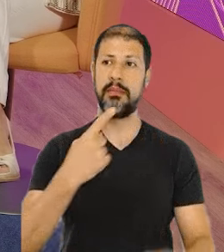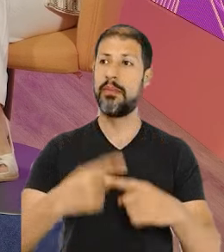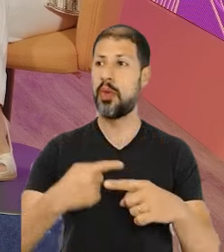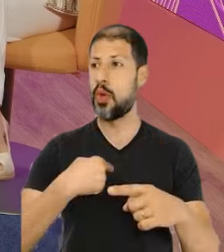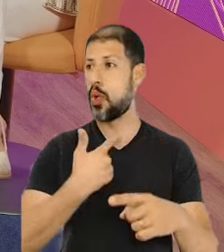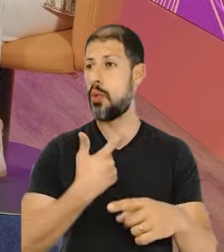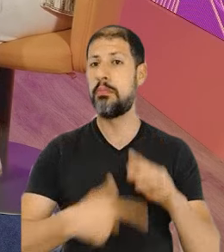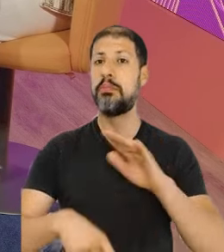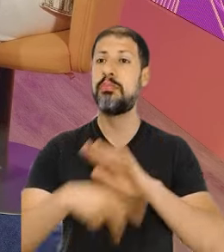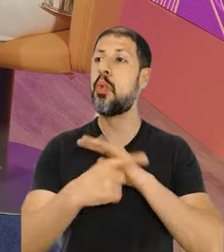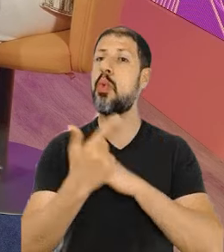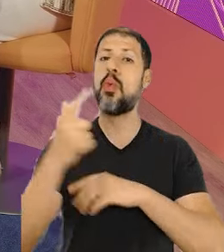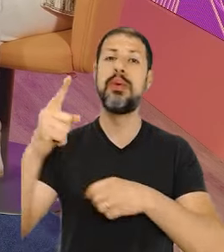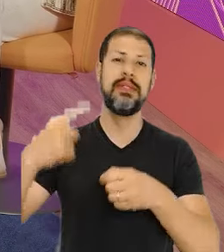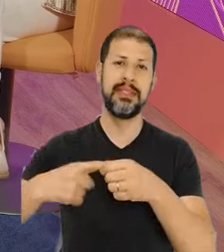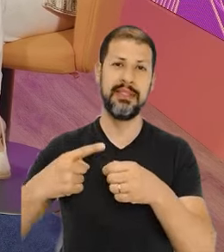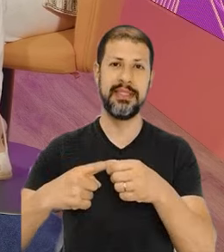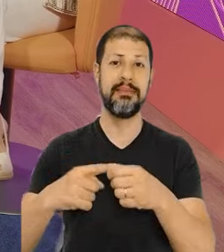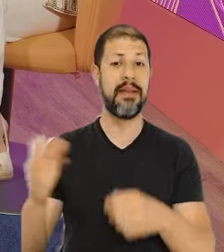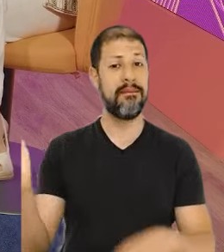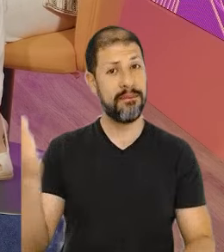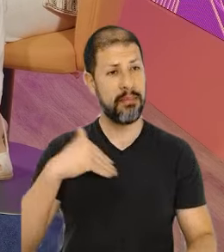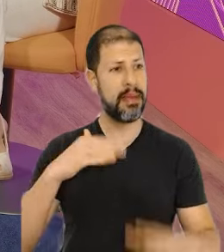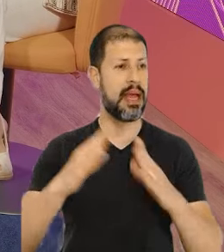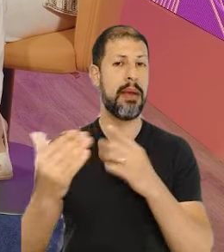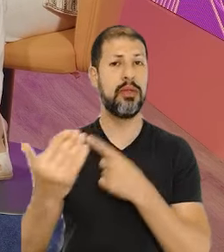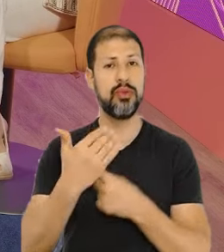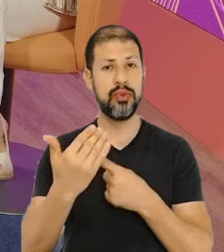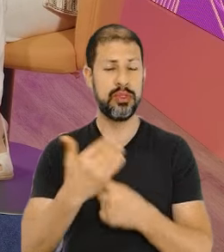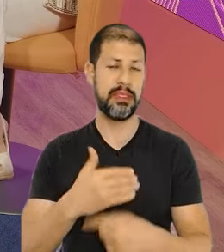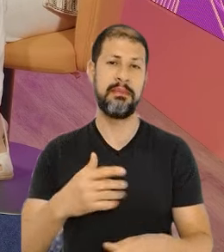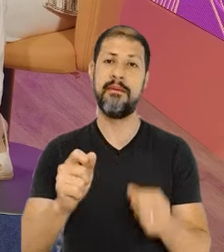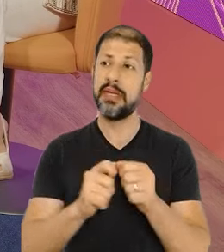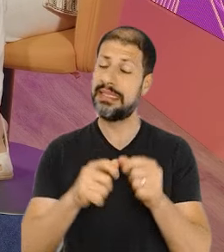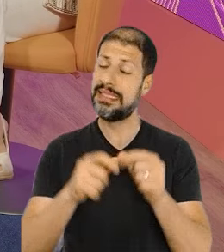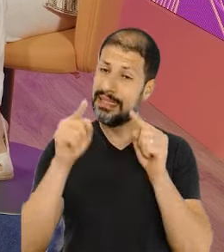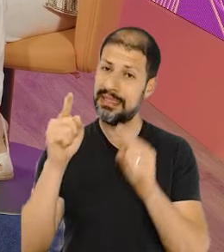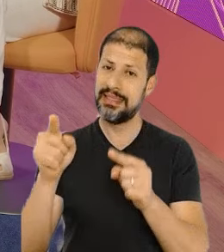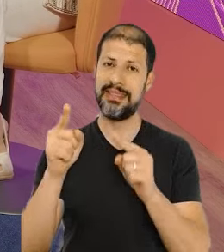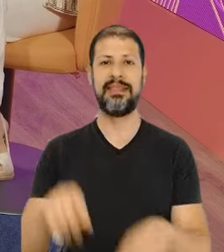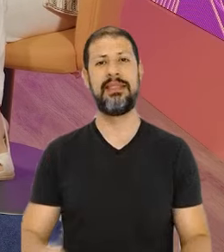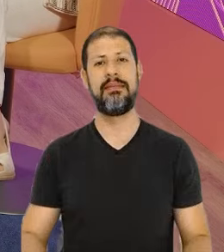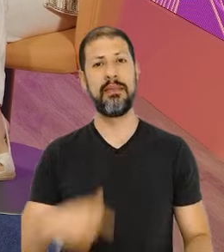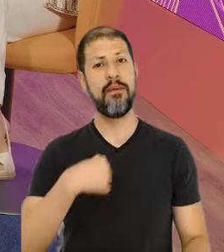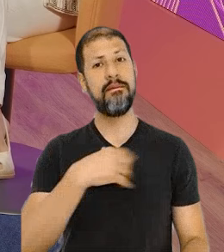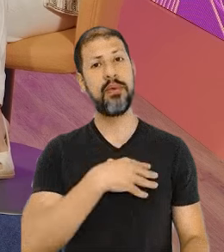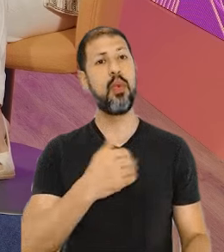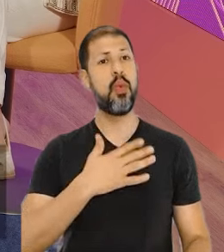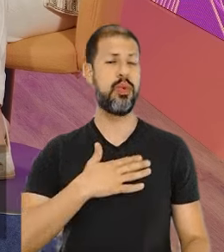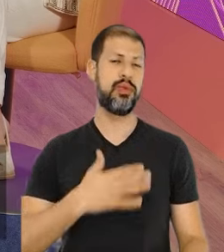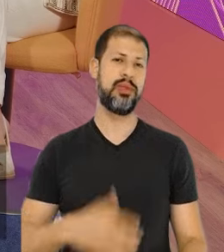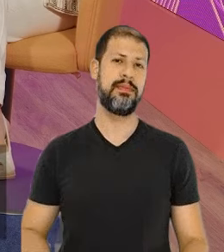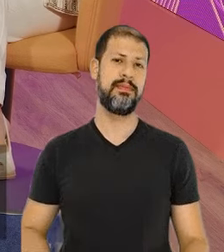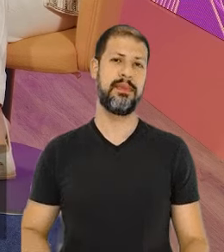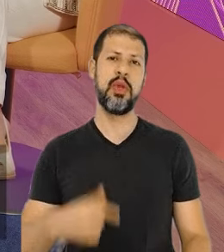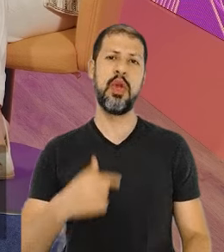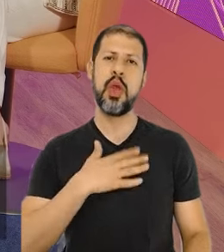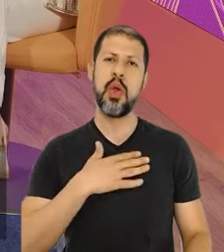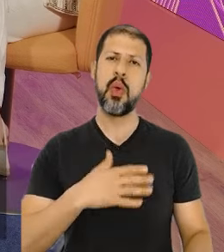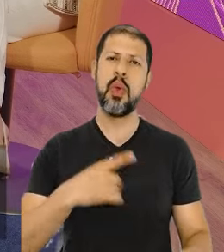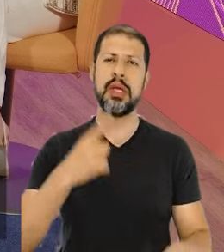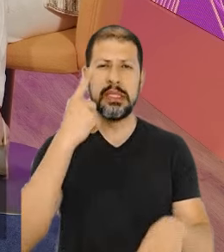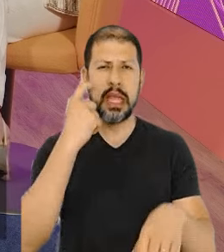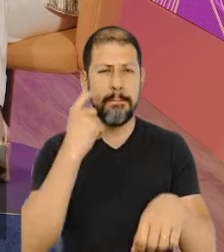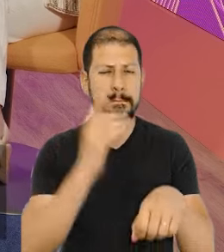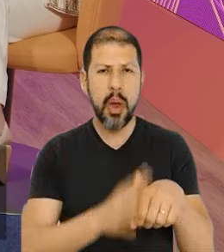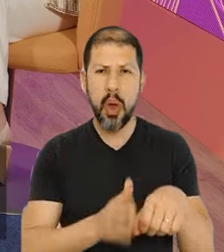município para ver se ela ia fazer isso lá na minha casa para fazer justamente o que o meu filho gosta porque daí não gosta de cebola não